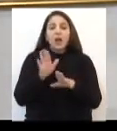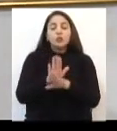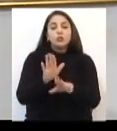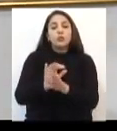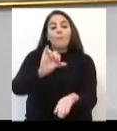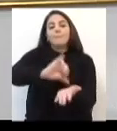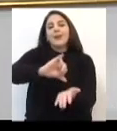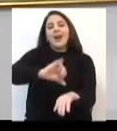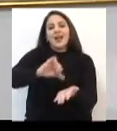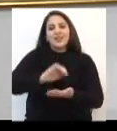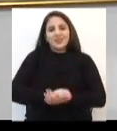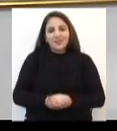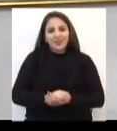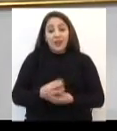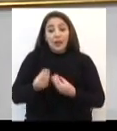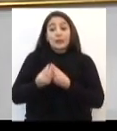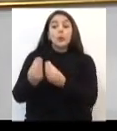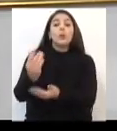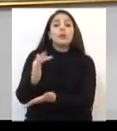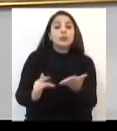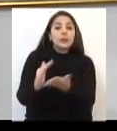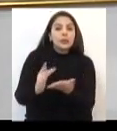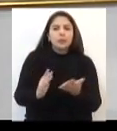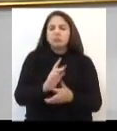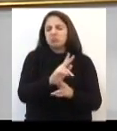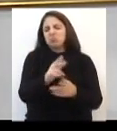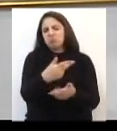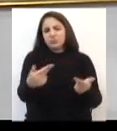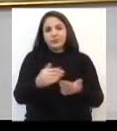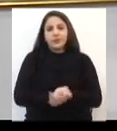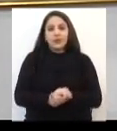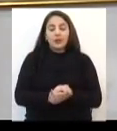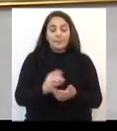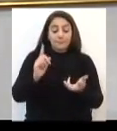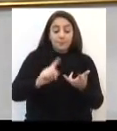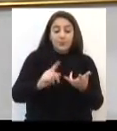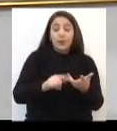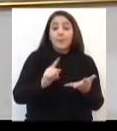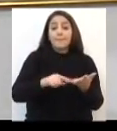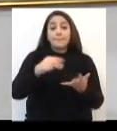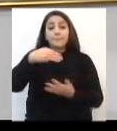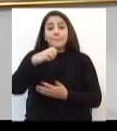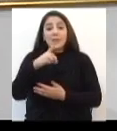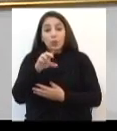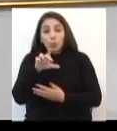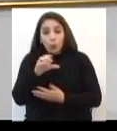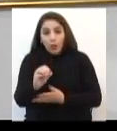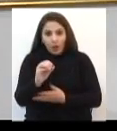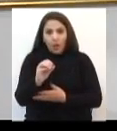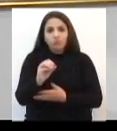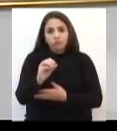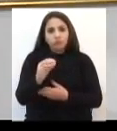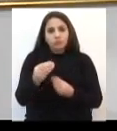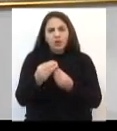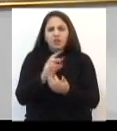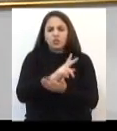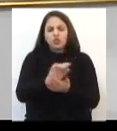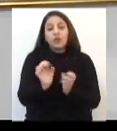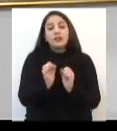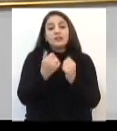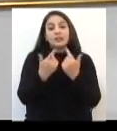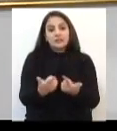uma praça, a doação de sangue, enfim, da medula. São 10 ações